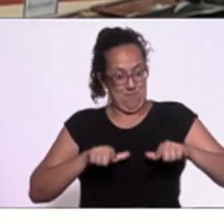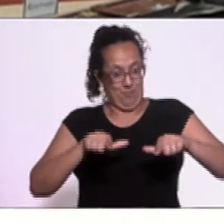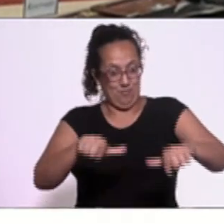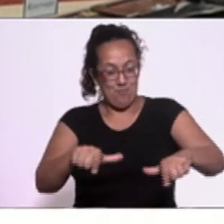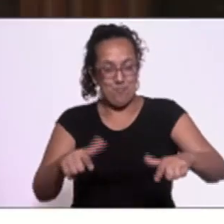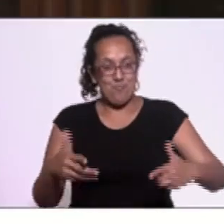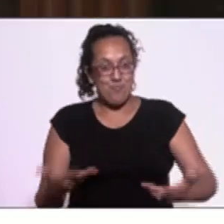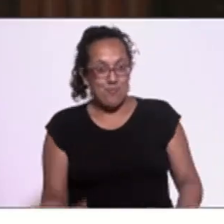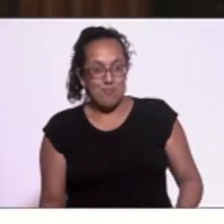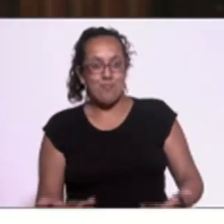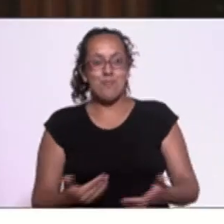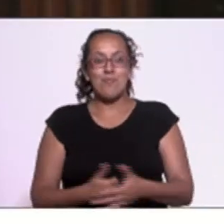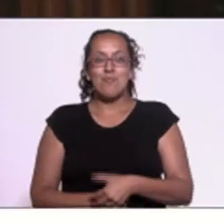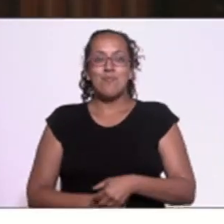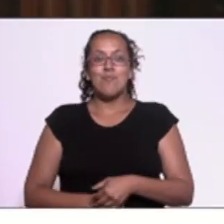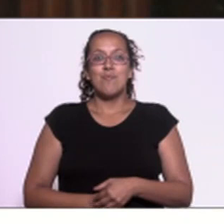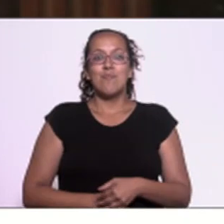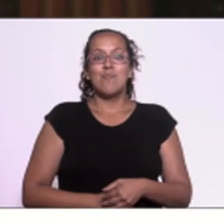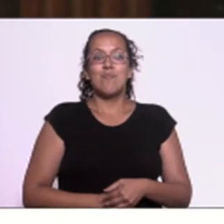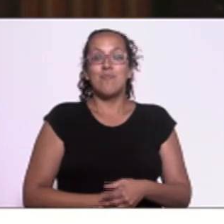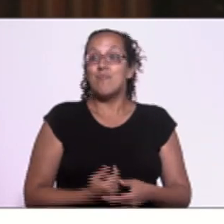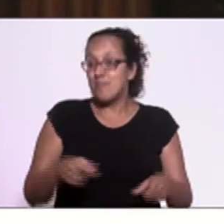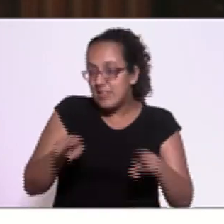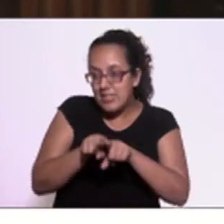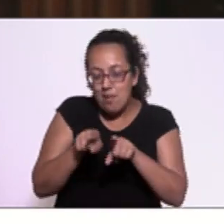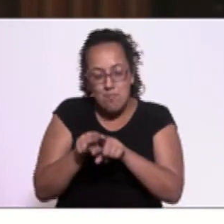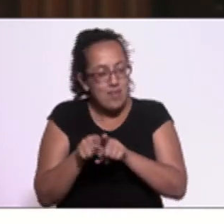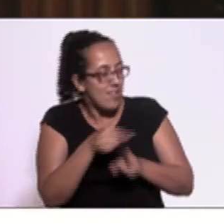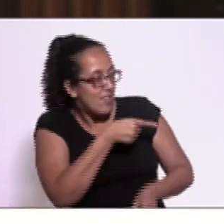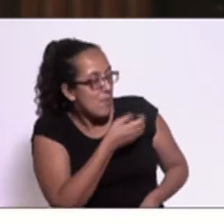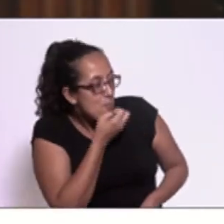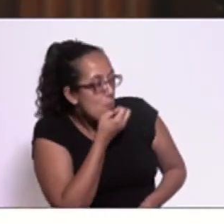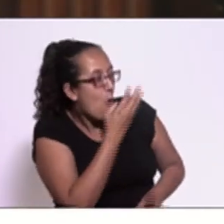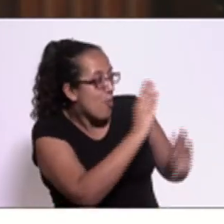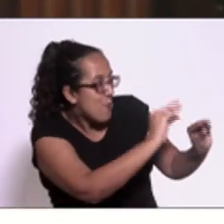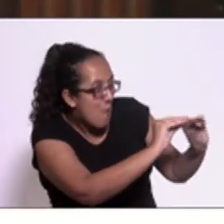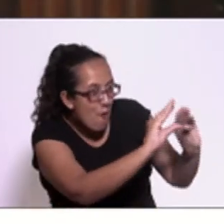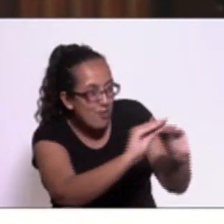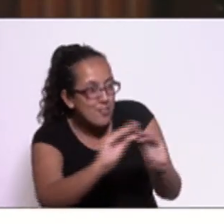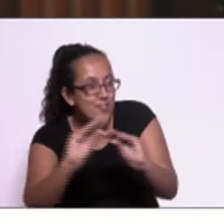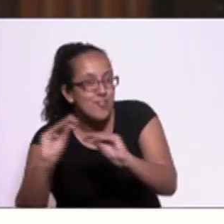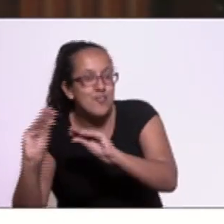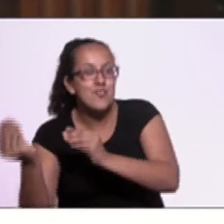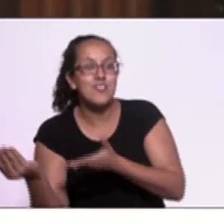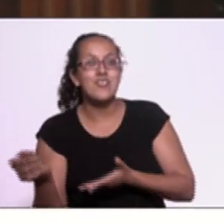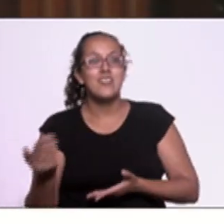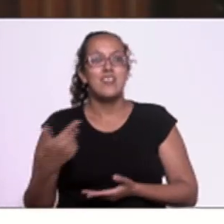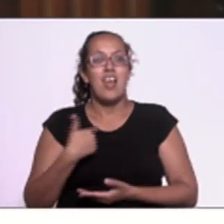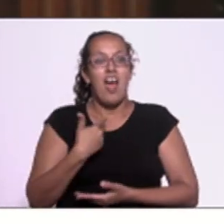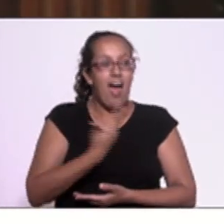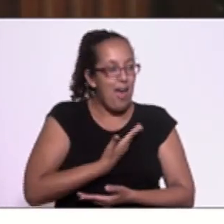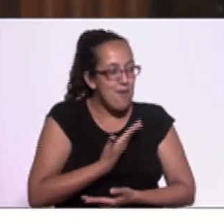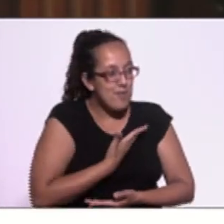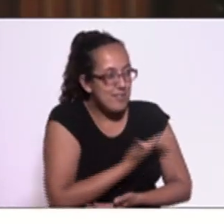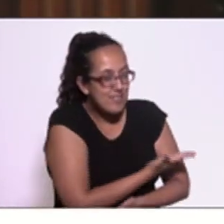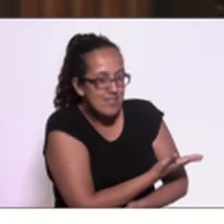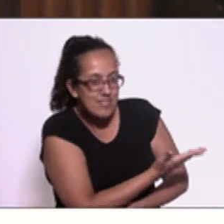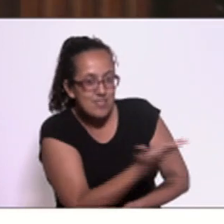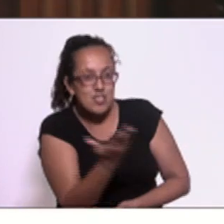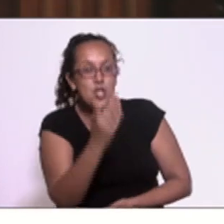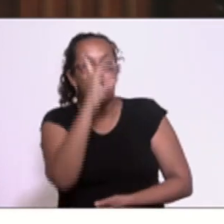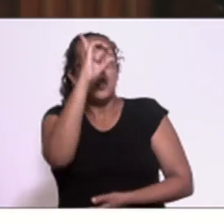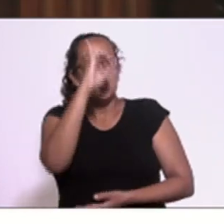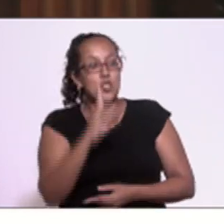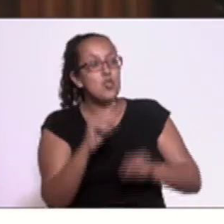Também cumprimentar os colegas da mesa Vejo aqui o